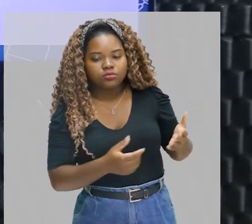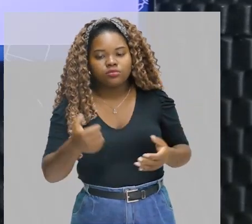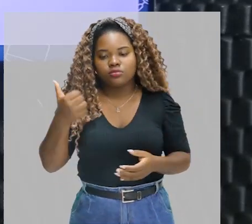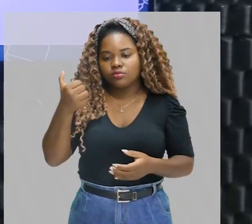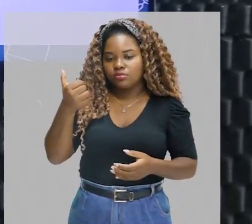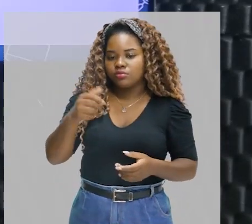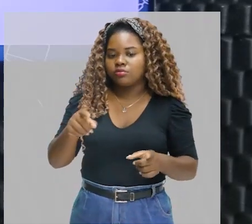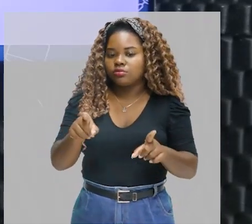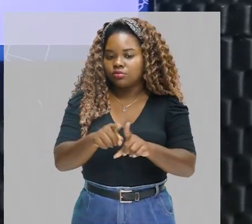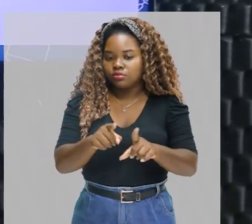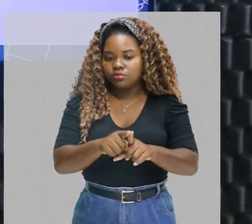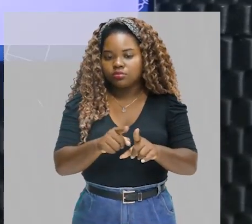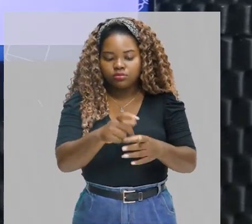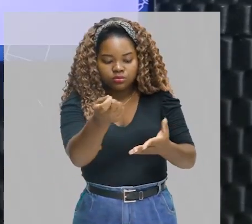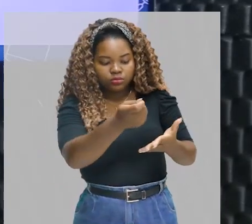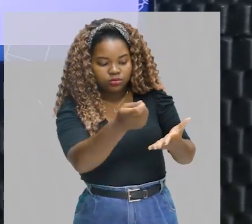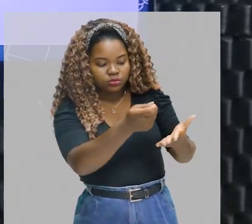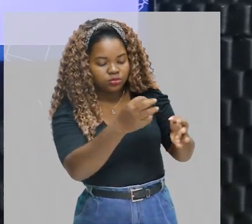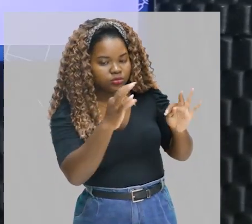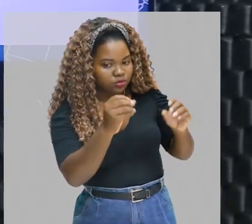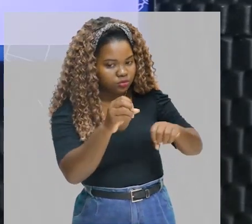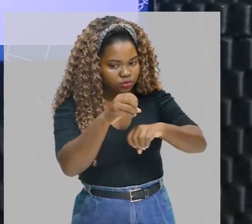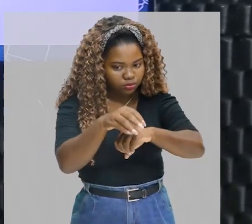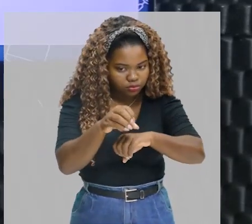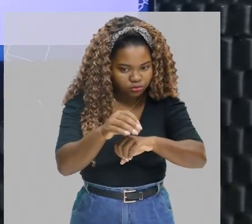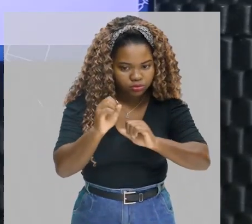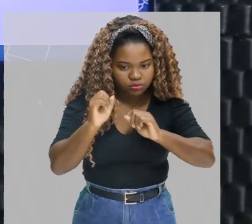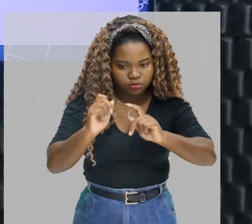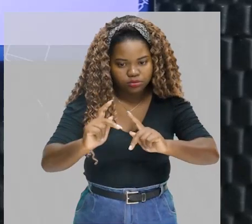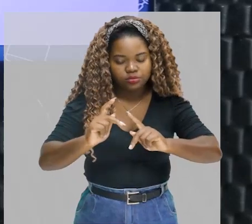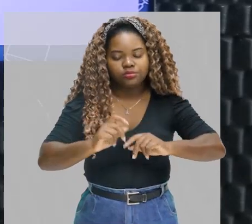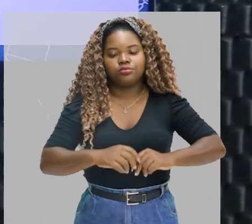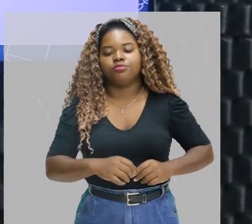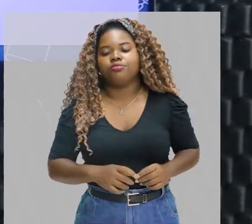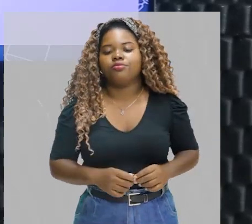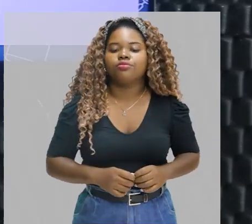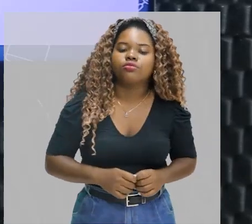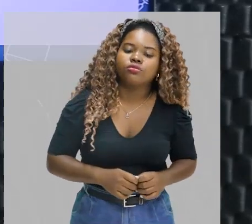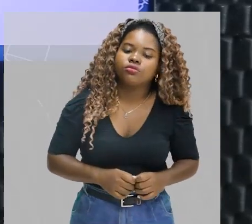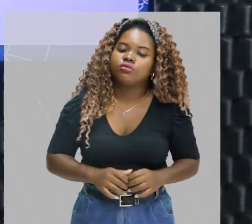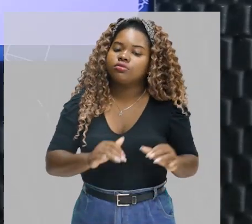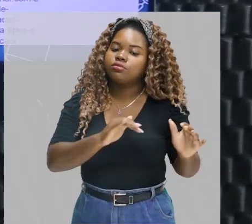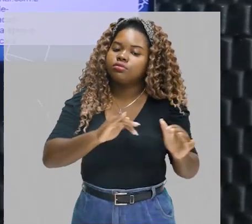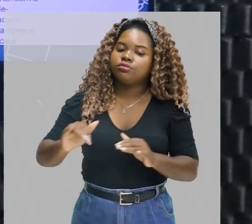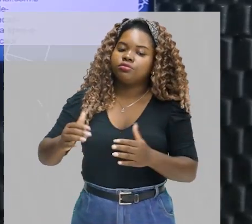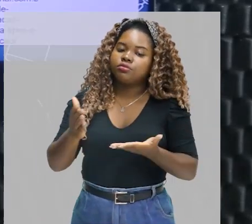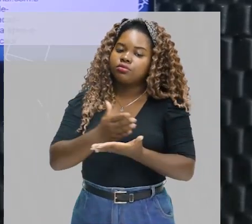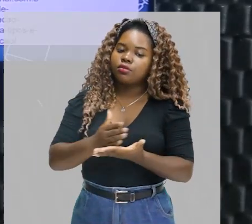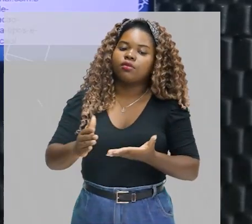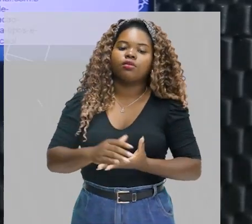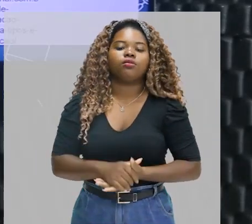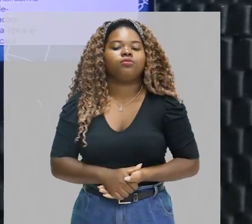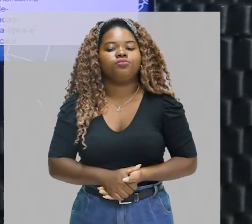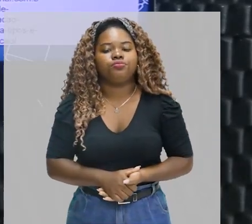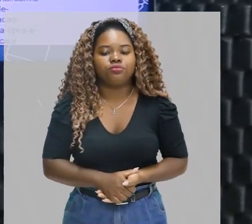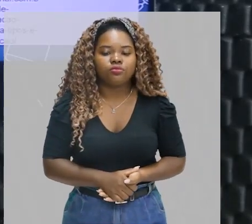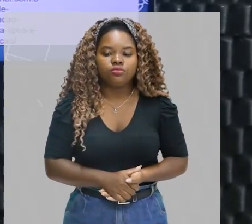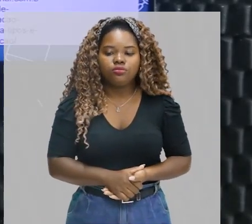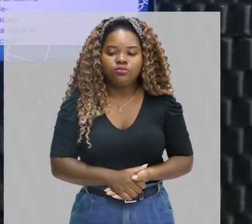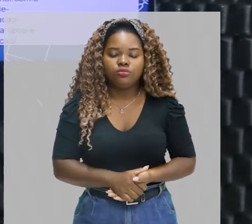seu registro dessas informações que vão ser passadas aqui, ok? Então vamos ao início, né?